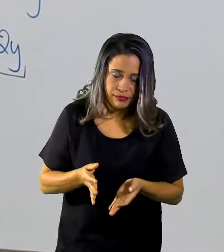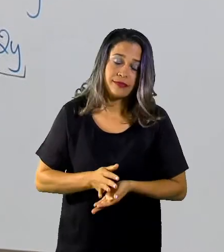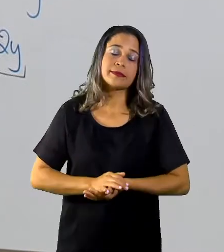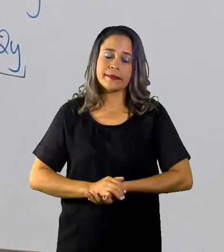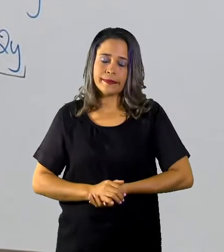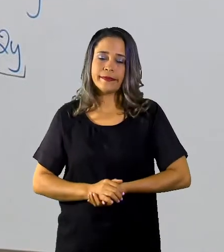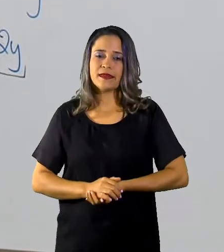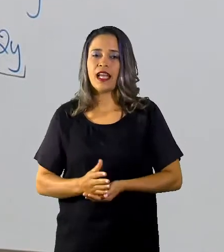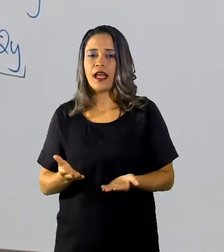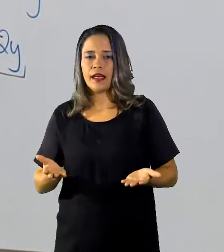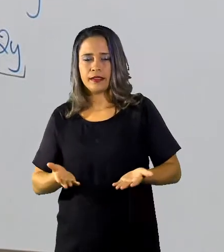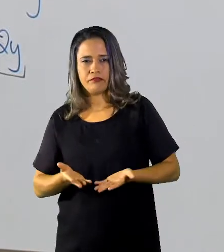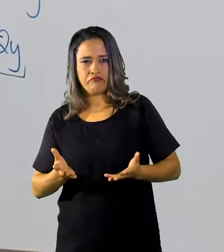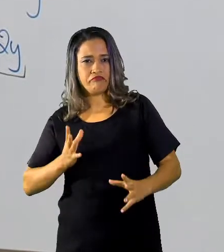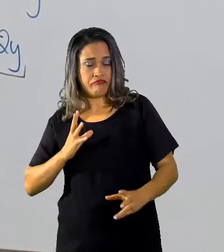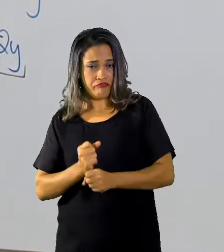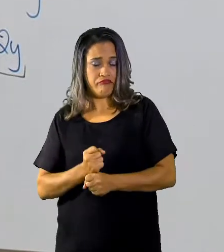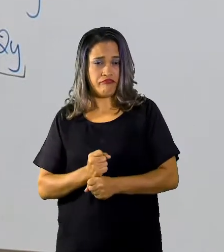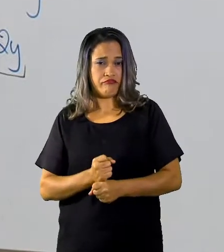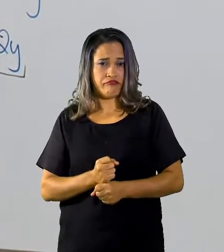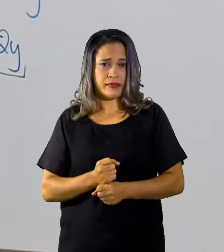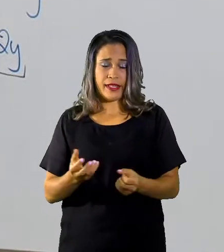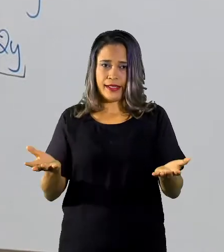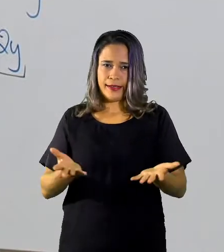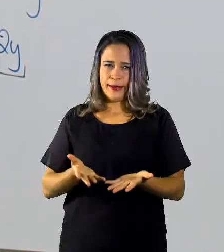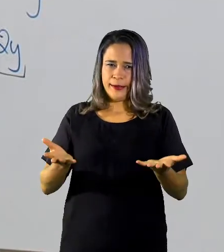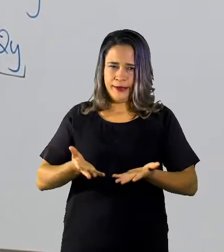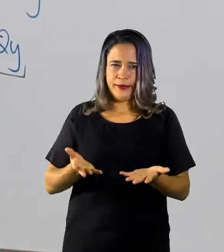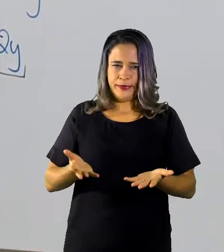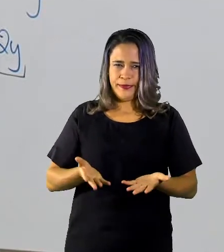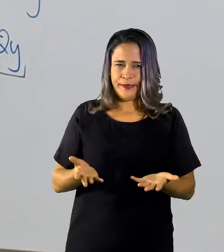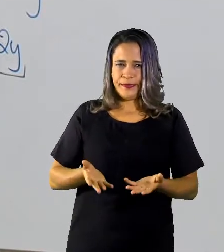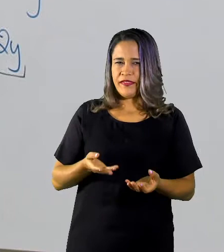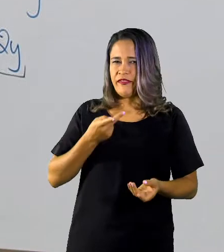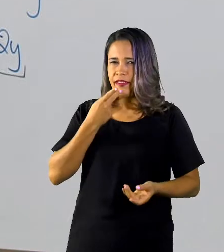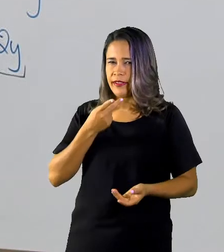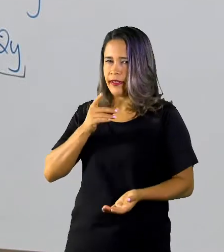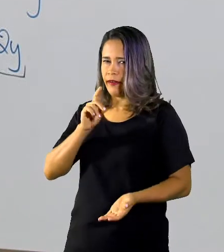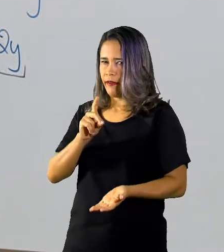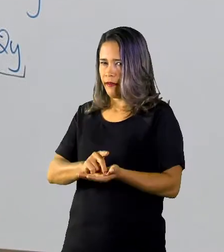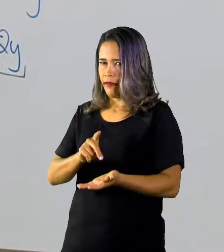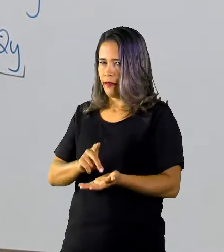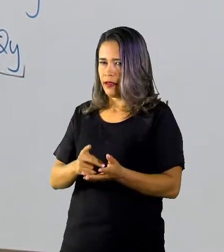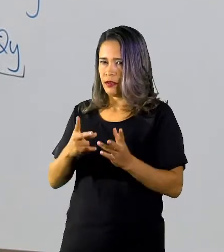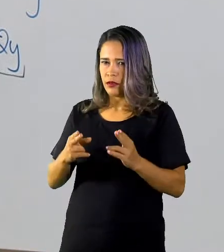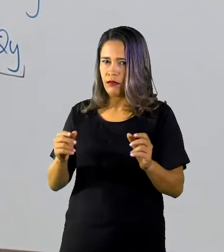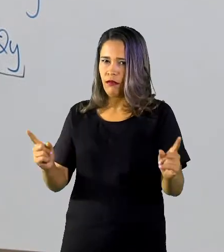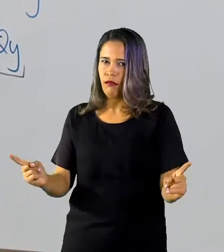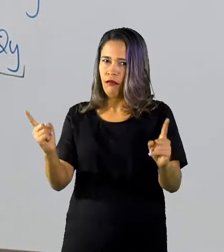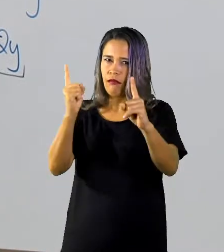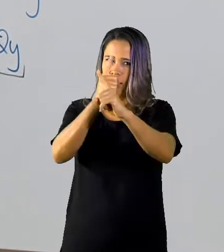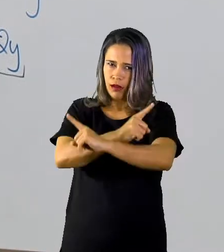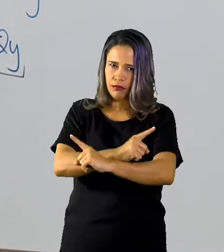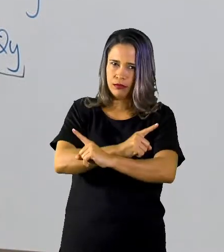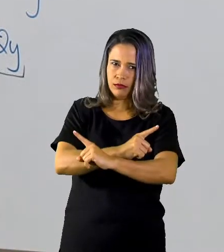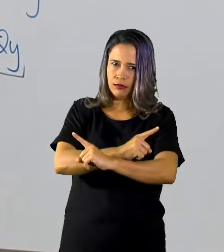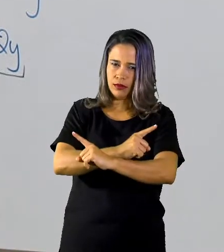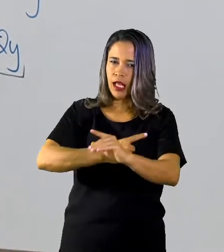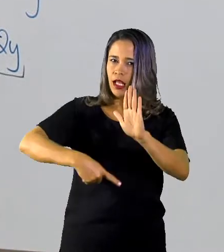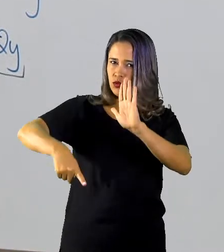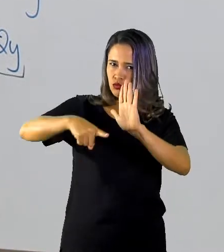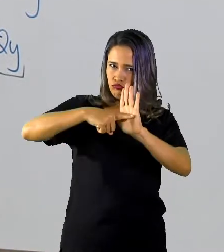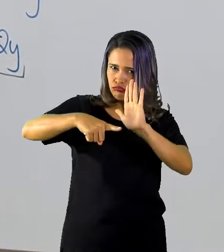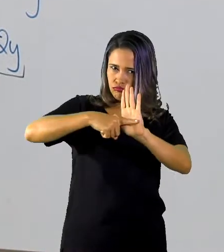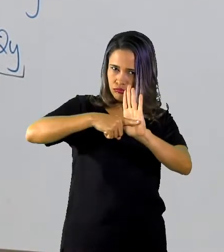a nossa soma. Agora, nós vamos fazer exatamente o mesmo processo com a operação inversa, que é a subtração. Nós